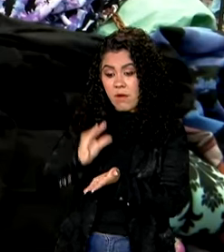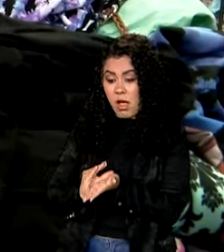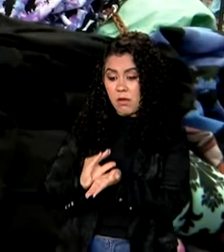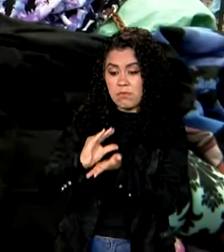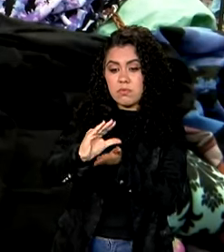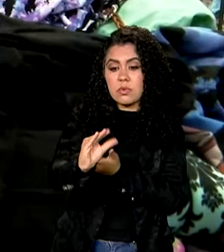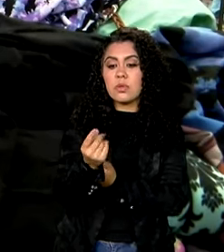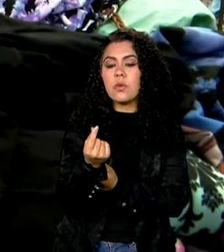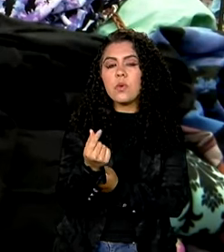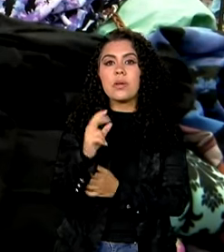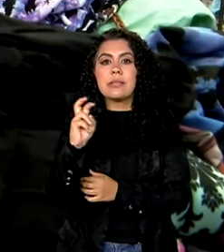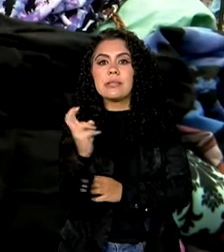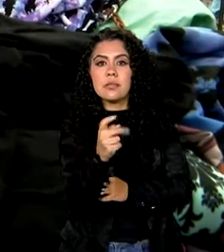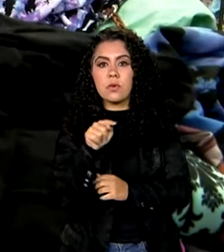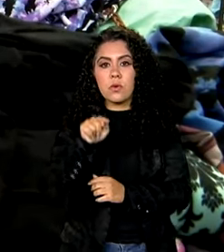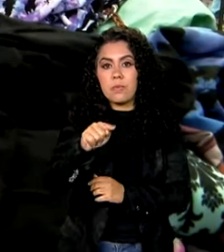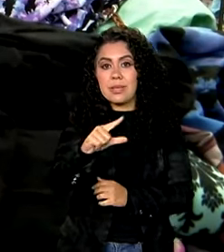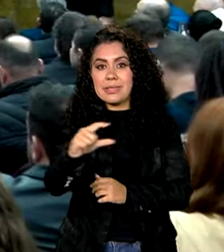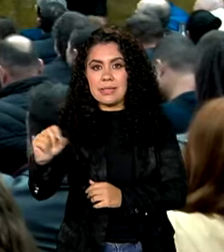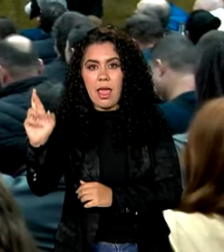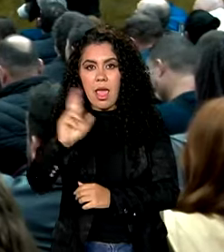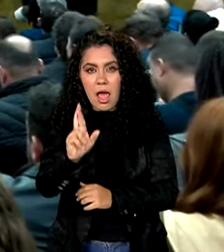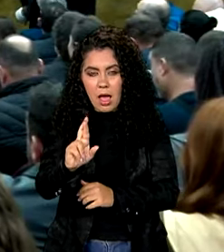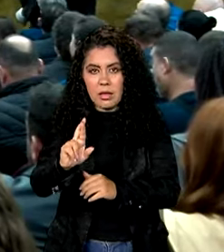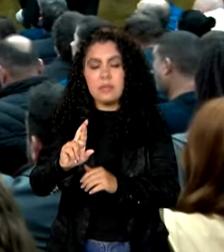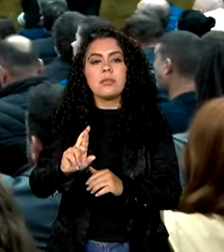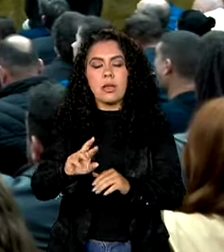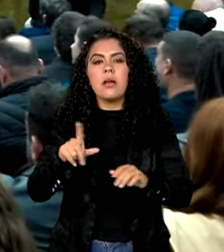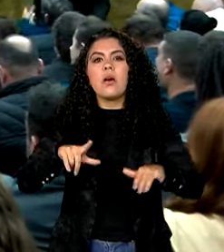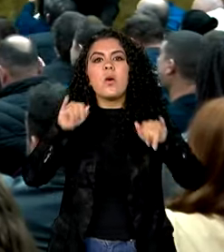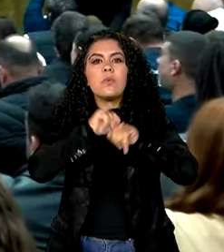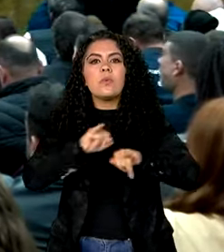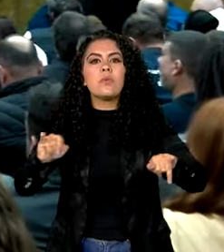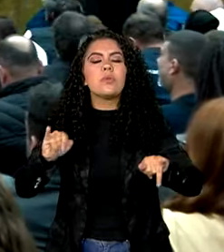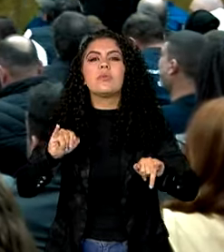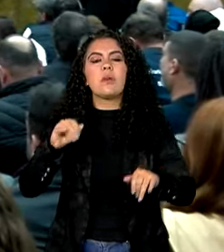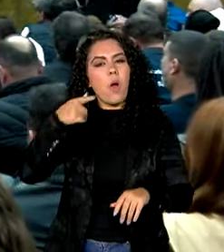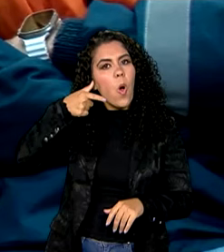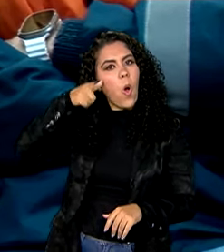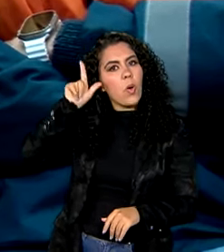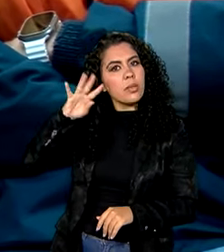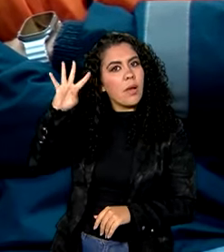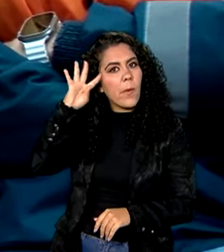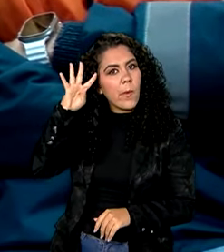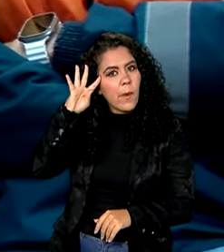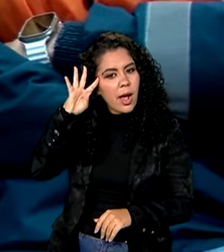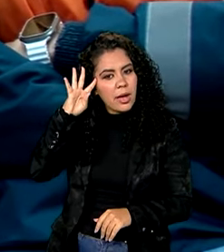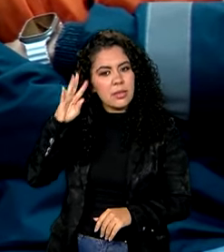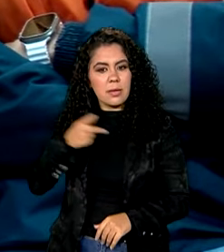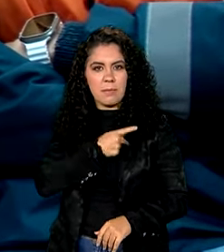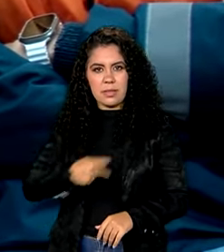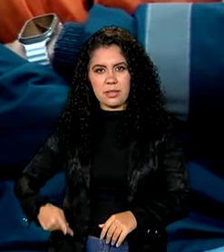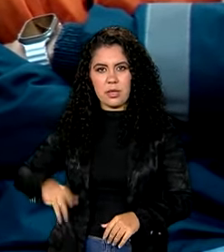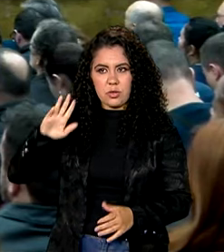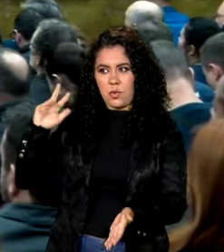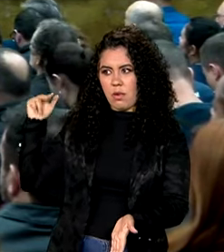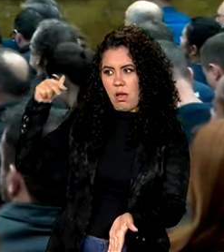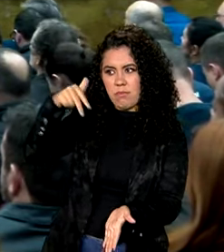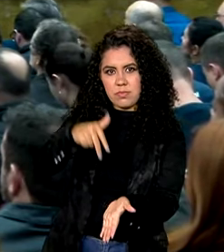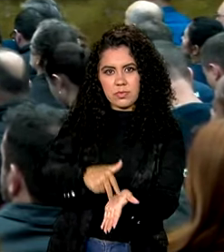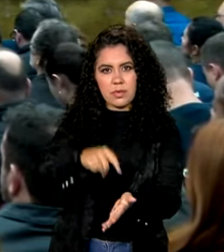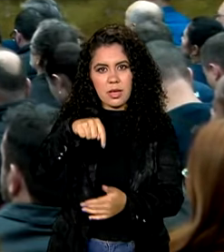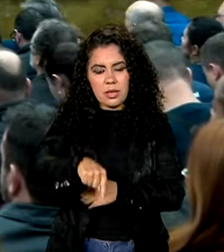no valor de R$ 5.100. O anúncio foi feito nesta quarta-feira, durante a visita do presidente Lula